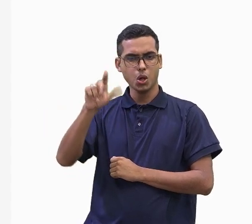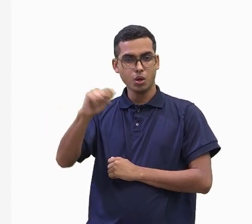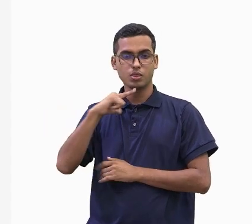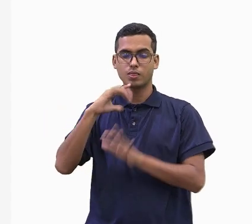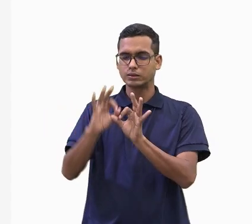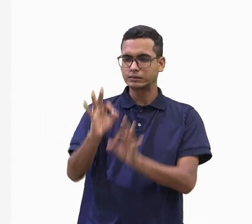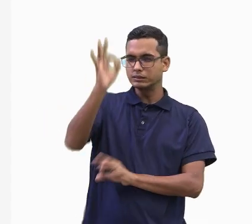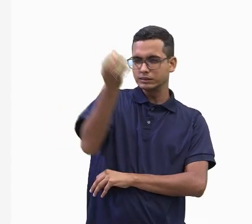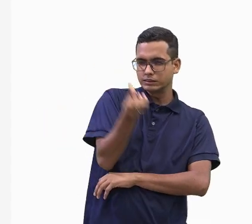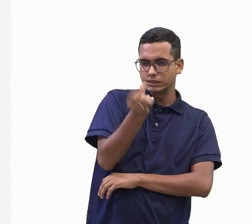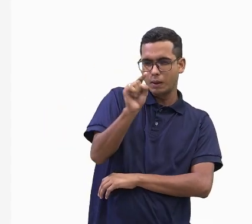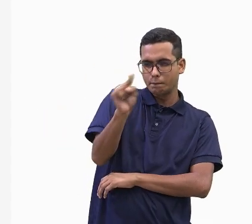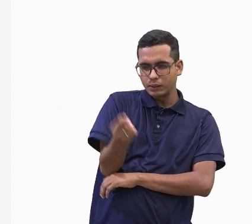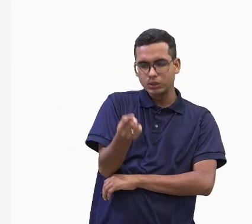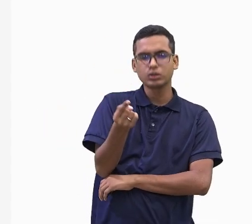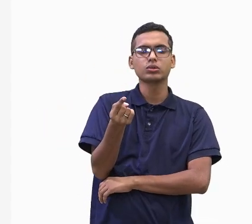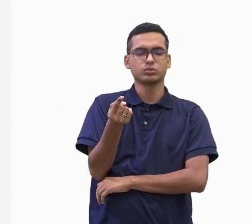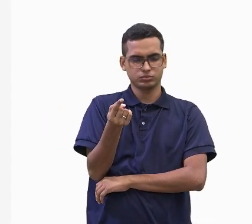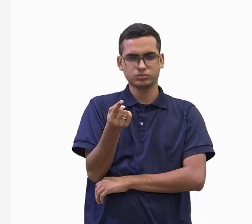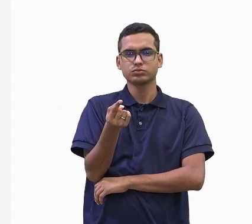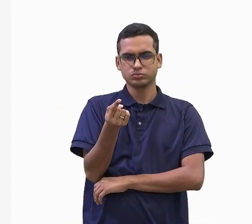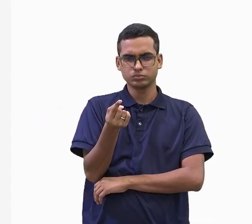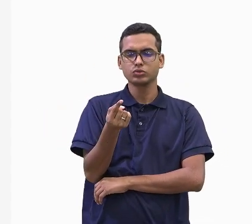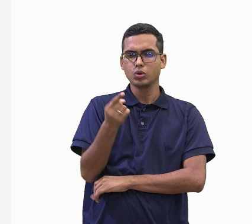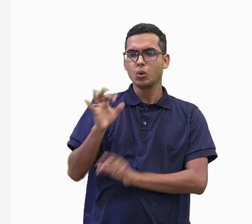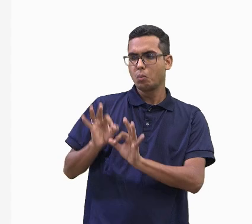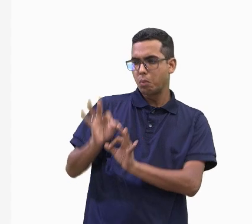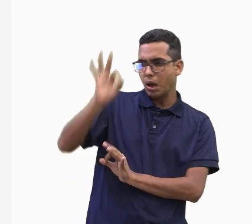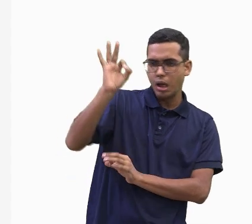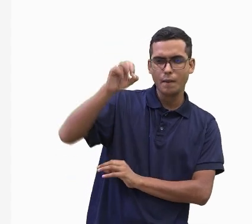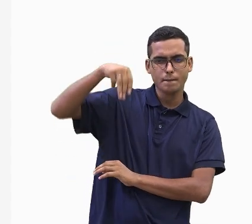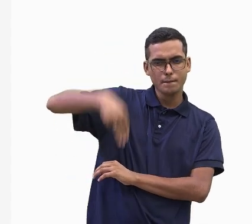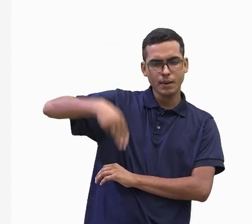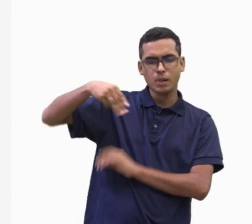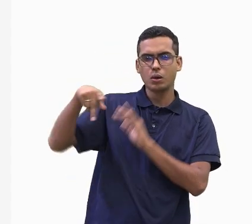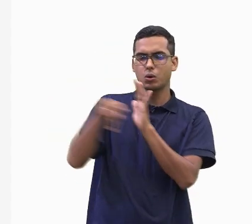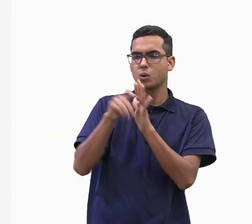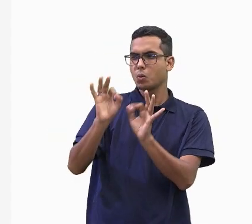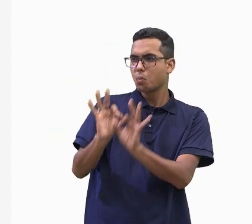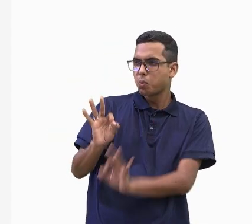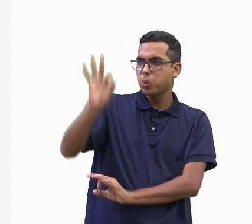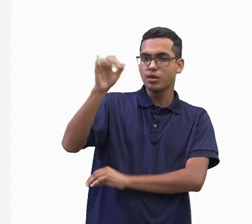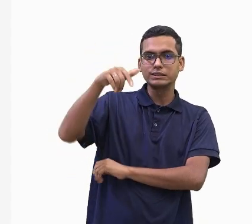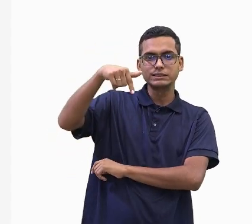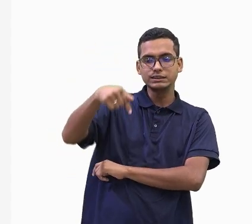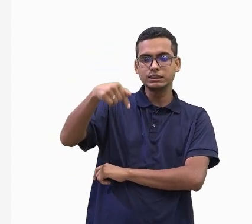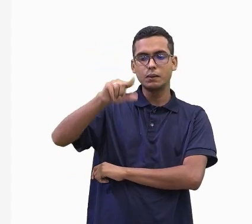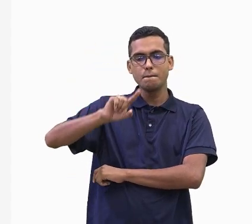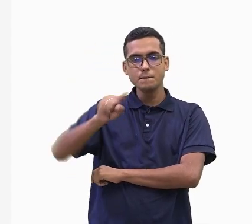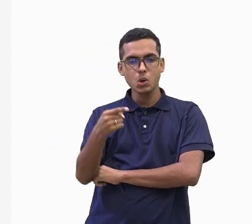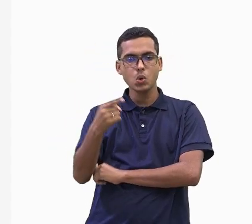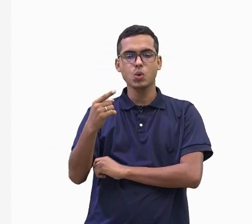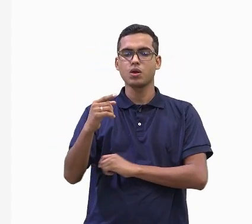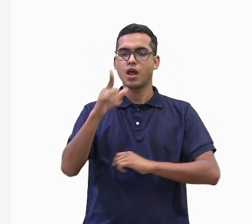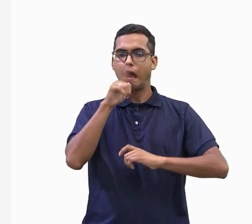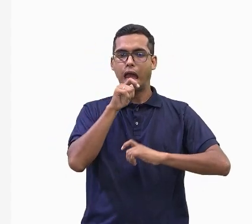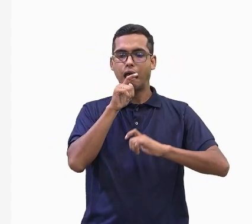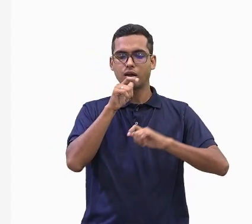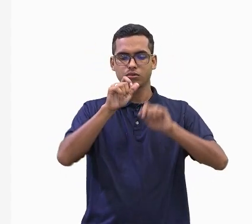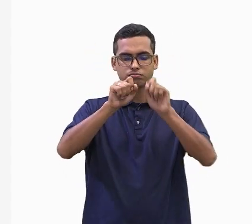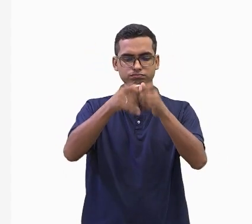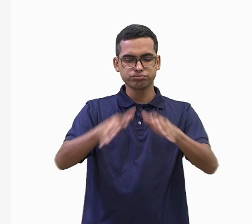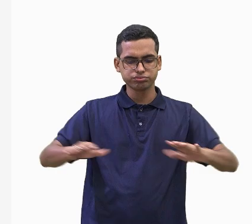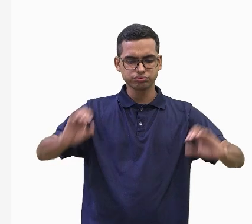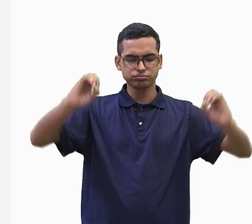6.961 metros de altitude, ou seja, ele está a quase 7.000 metros acima do mar, e ele é o